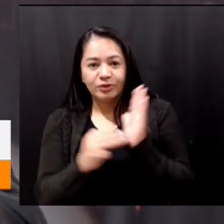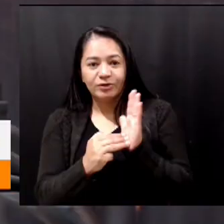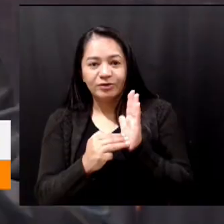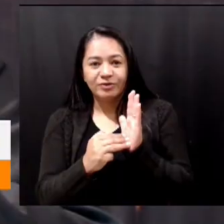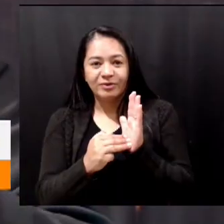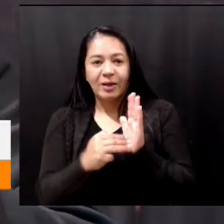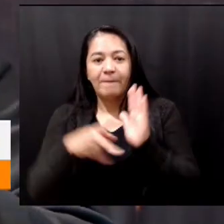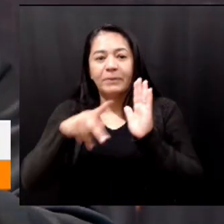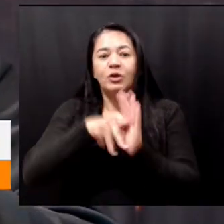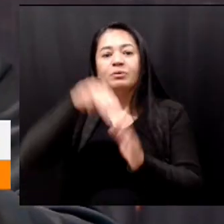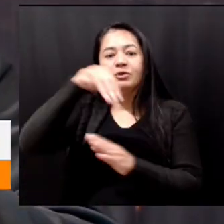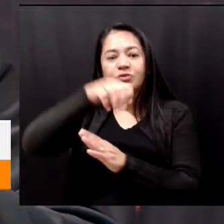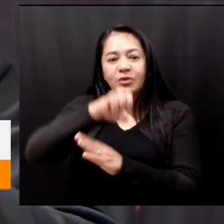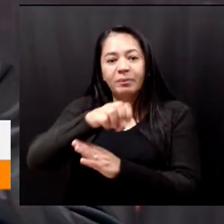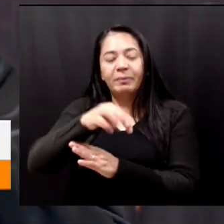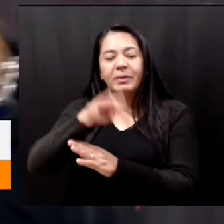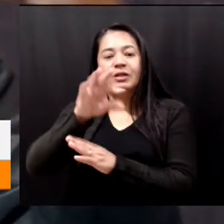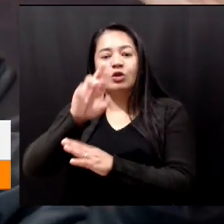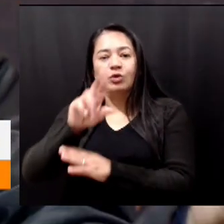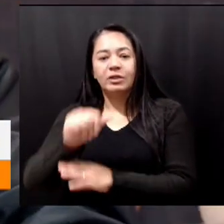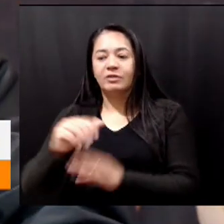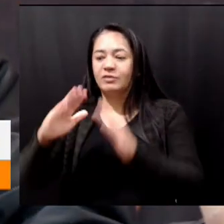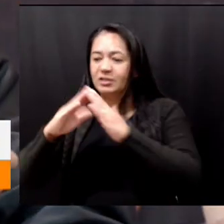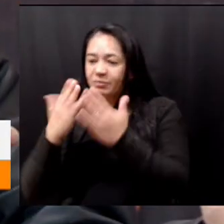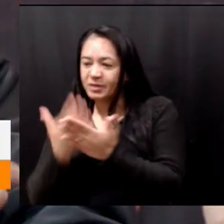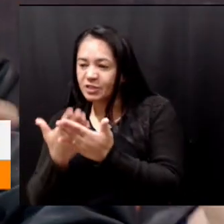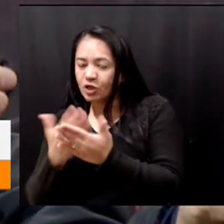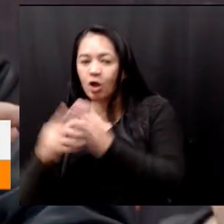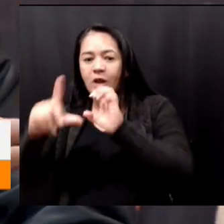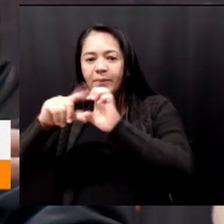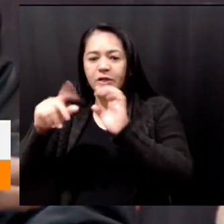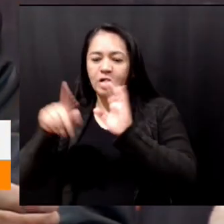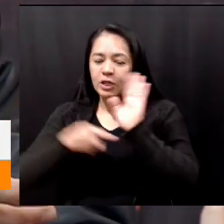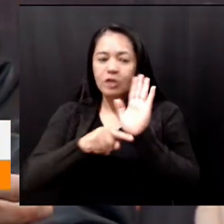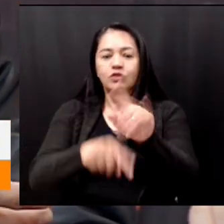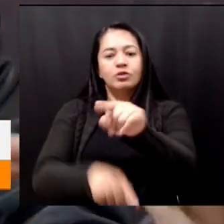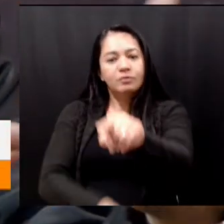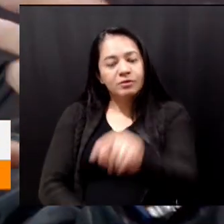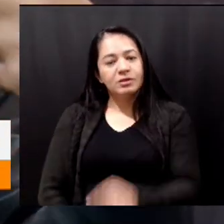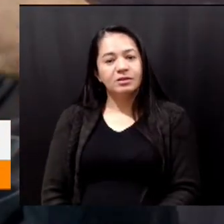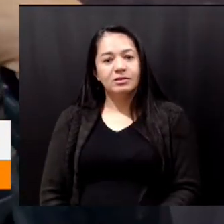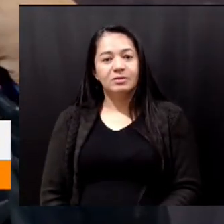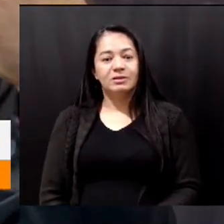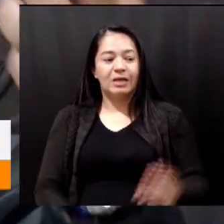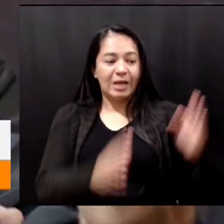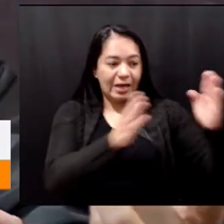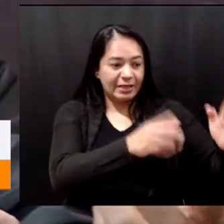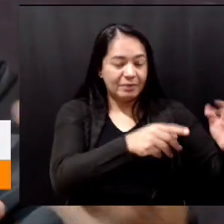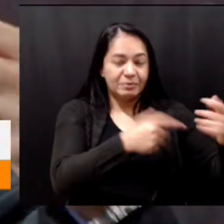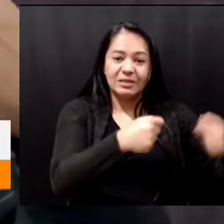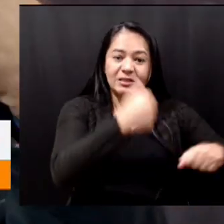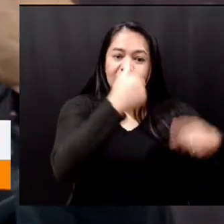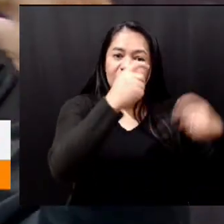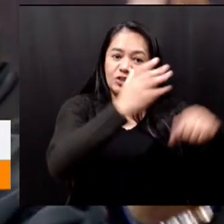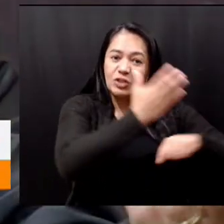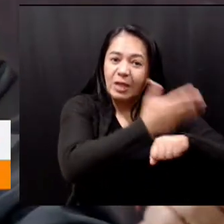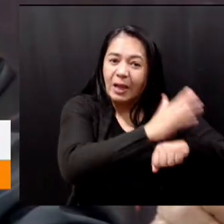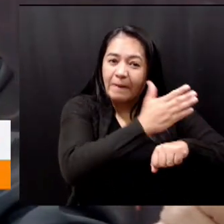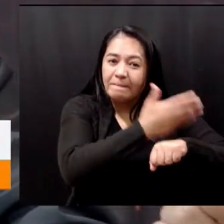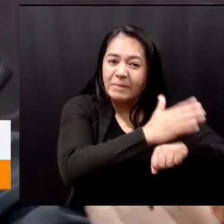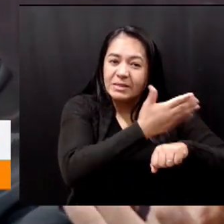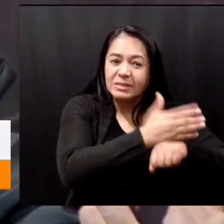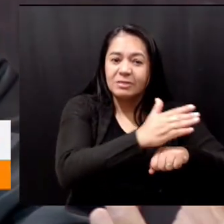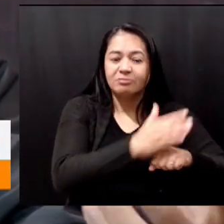você ter uma escola empreendedora que te ajuda. Lá na incubadora tem que ter capacitação. A incubadora tem muita capacitação, muito